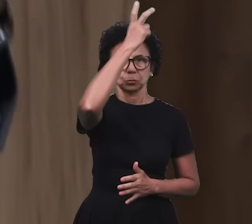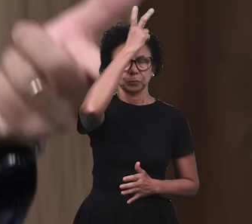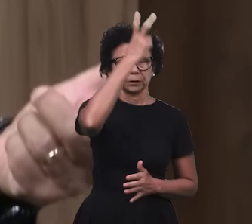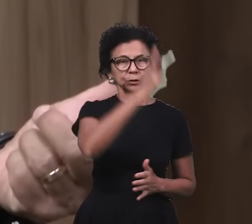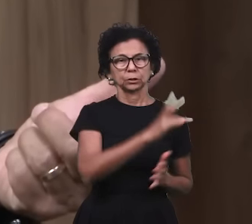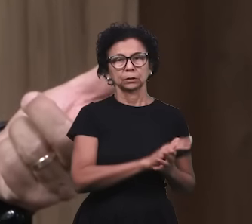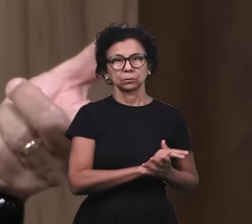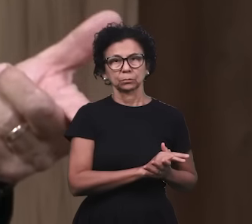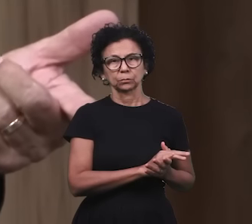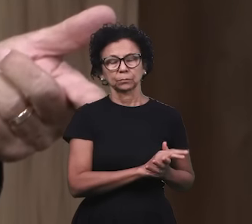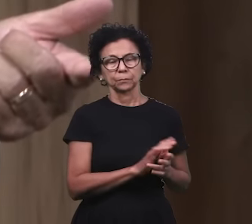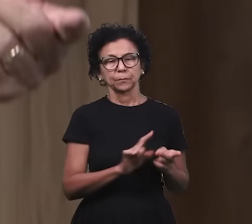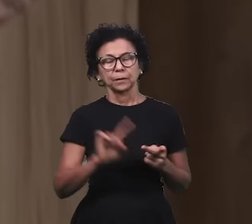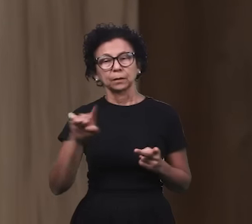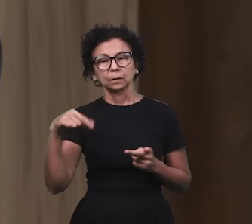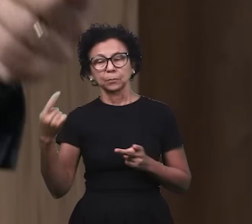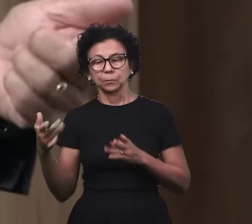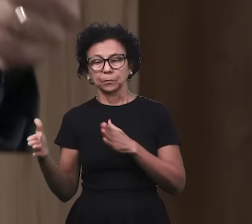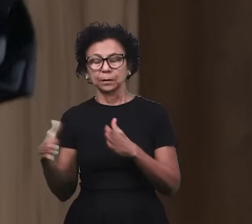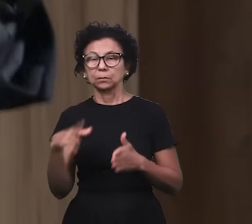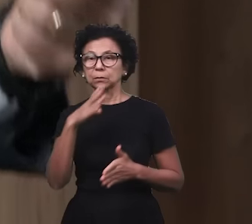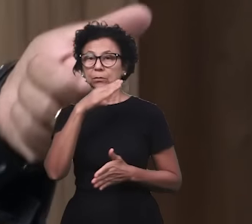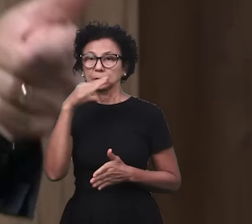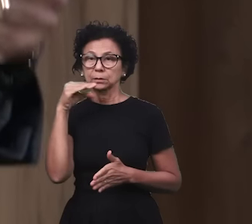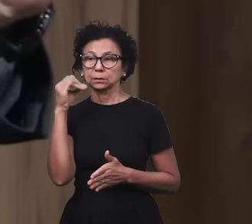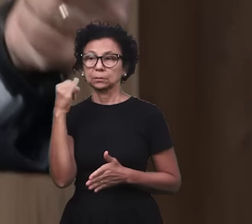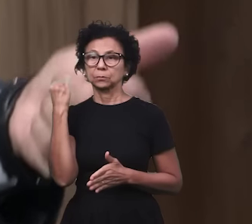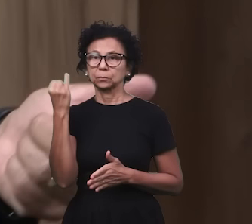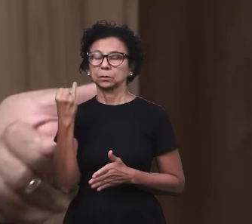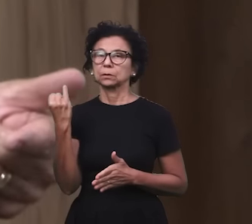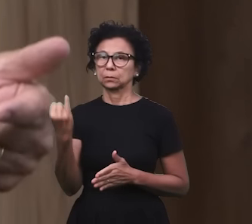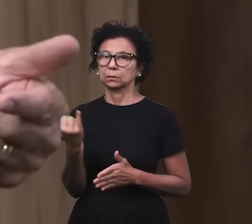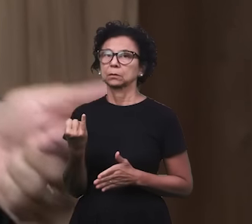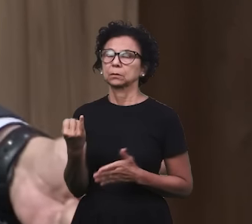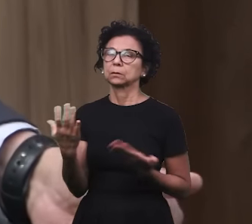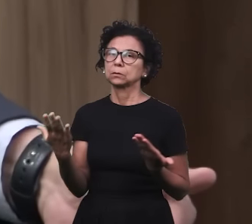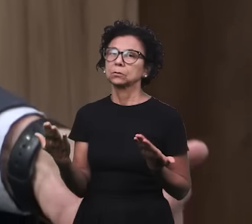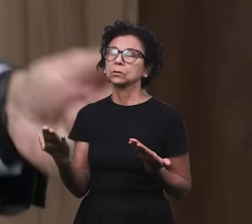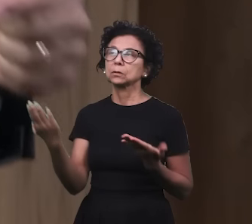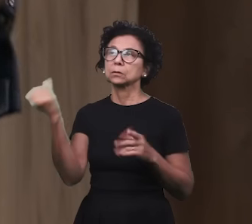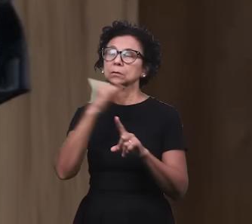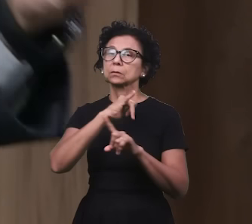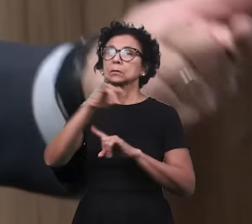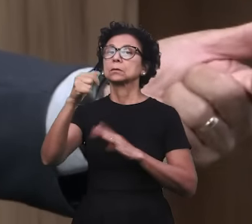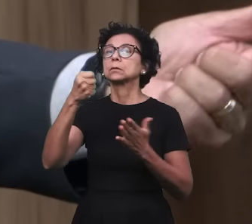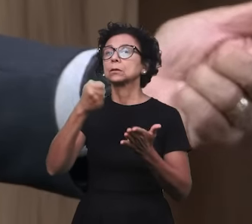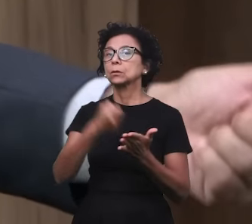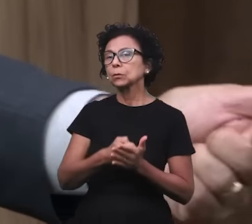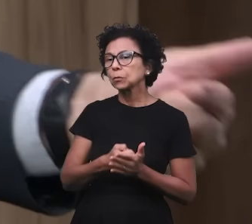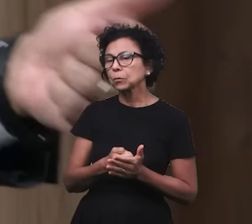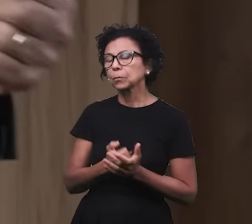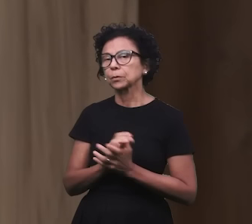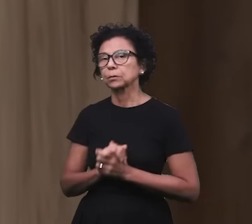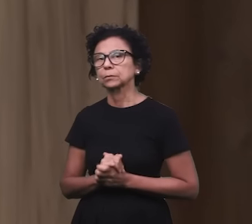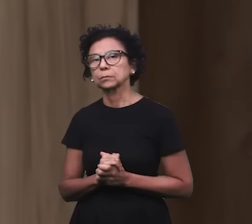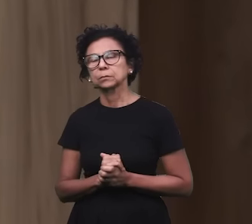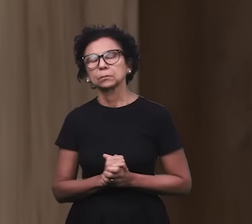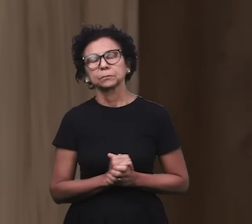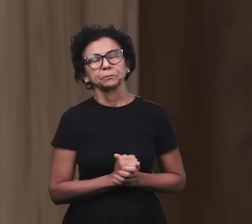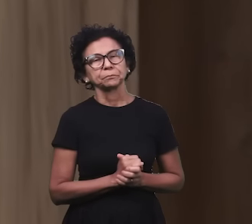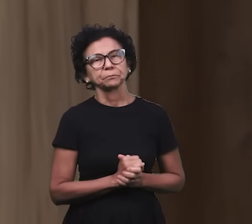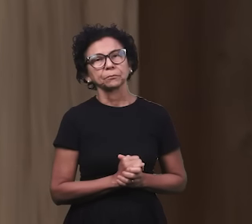é importante, porque é o cumprimento das profecias a respeito da ida, a respeito da